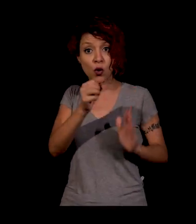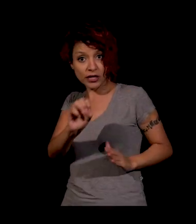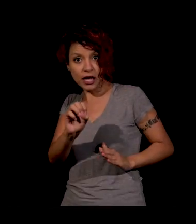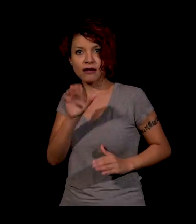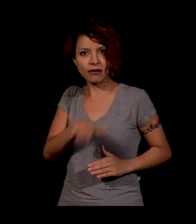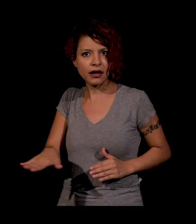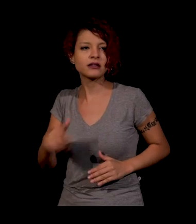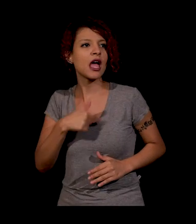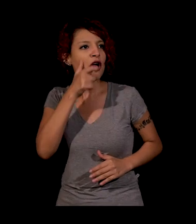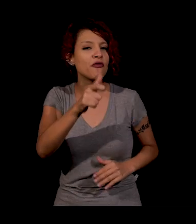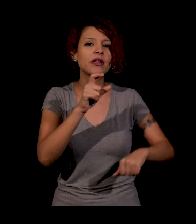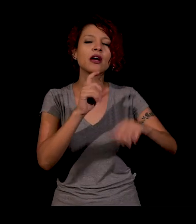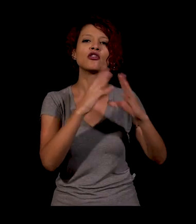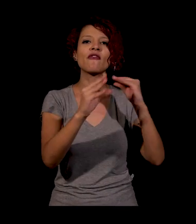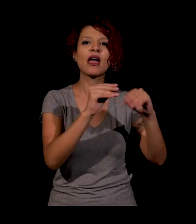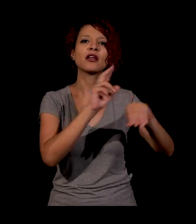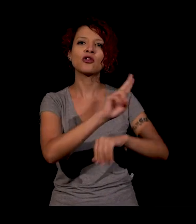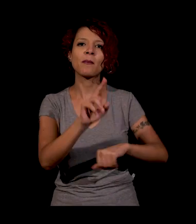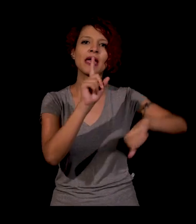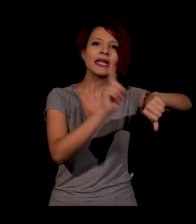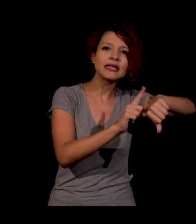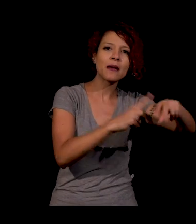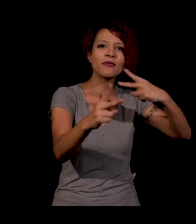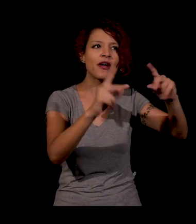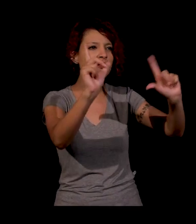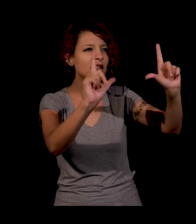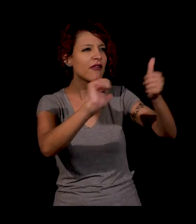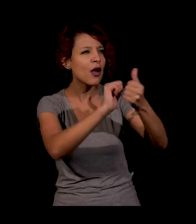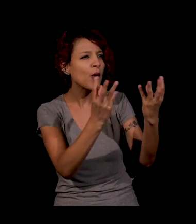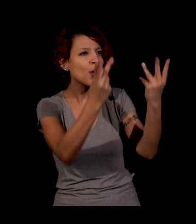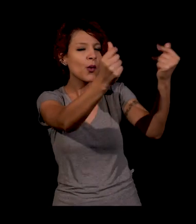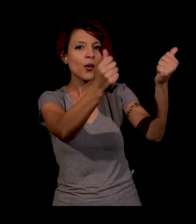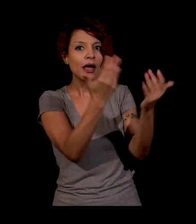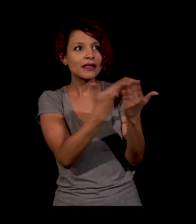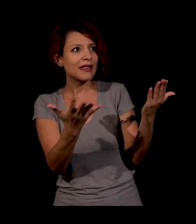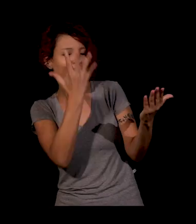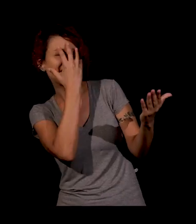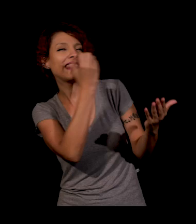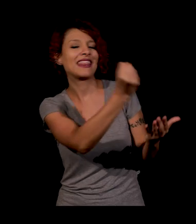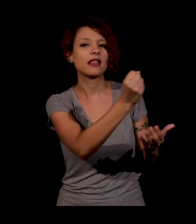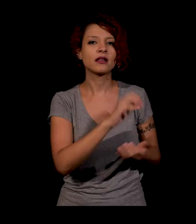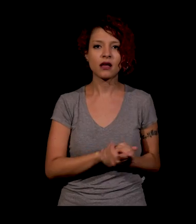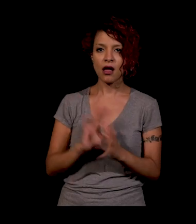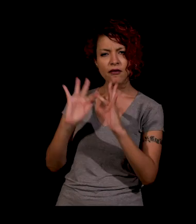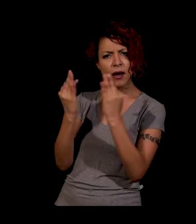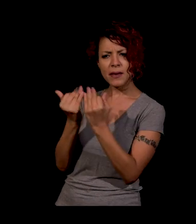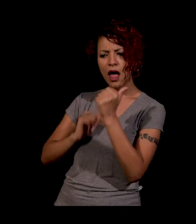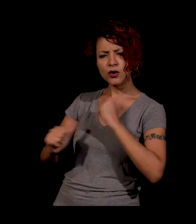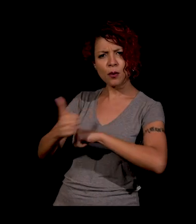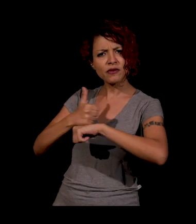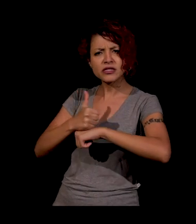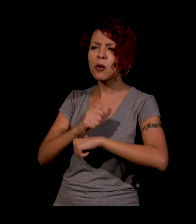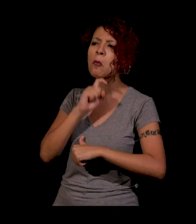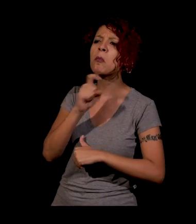Tempo e o Vento, uma televisão de altíssima qualidade. Então, a dramaturgia me pegou, assim. Mas não tinha nenhum ator na minha família, nenhuma